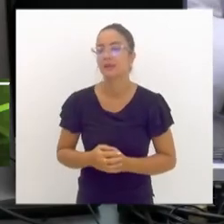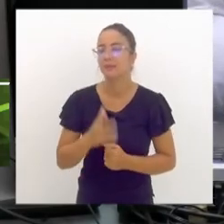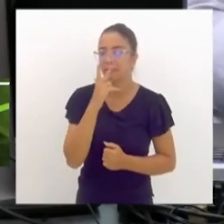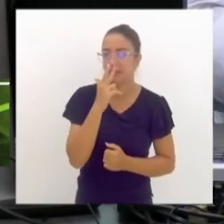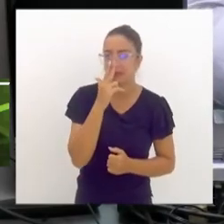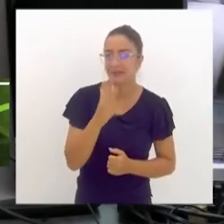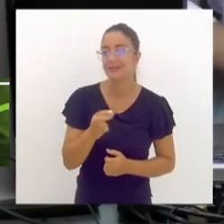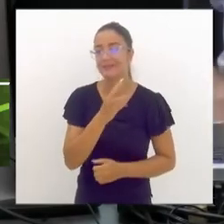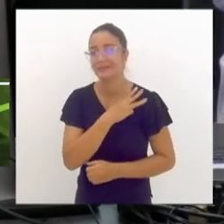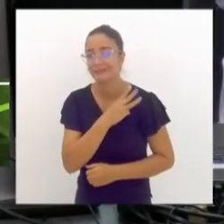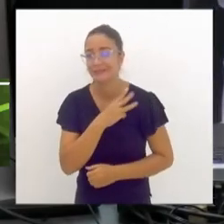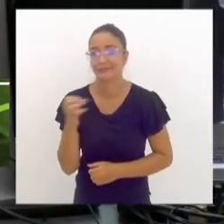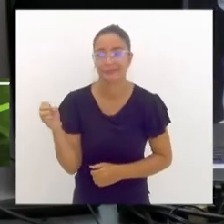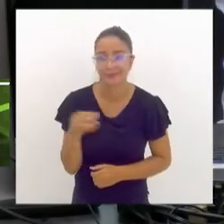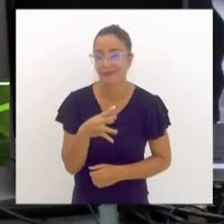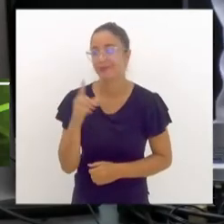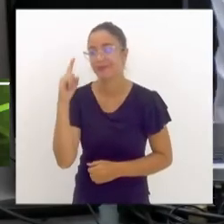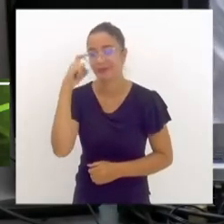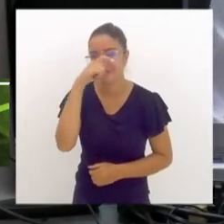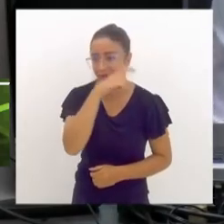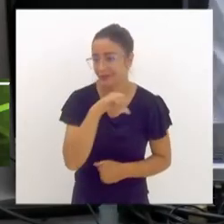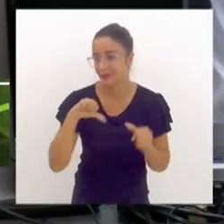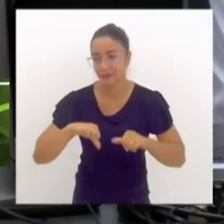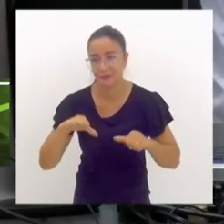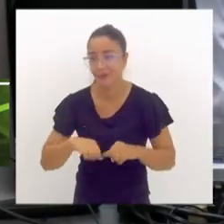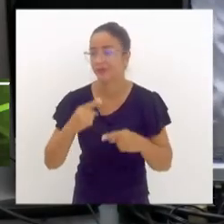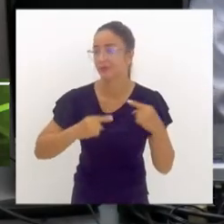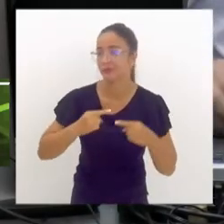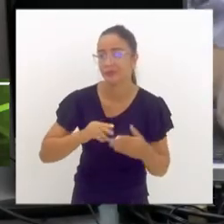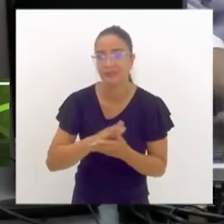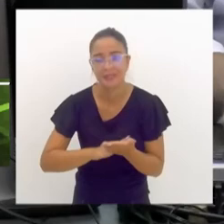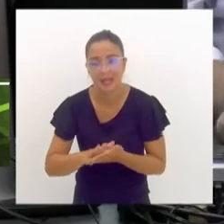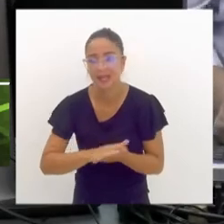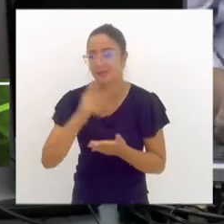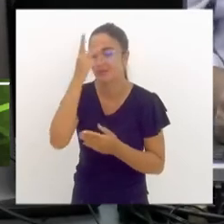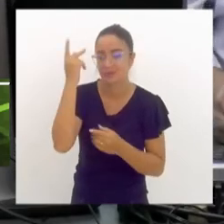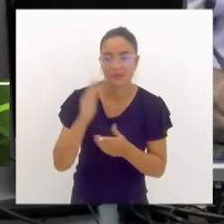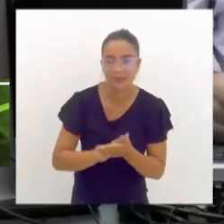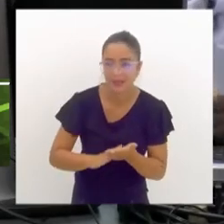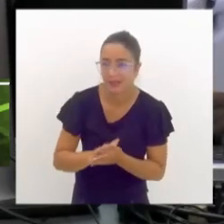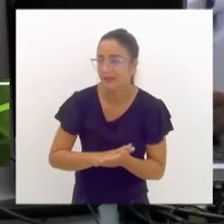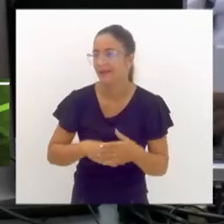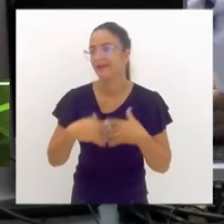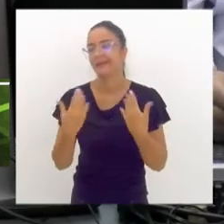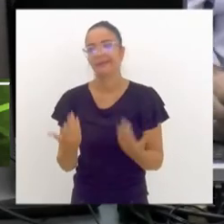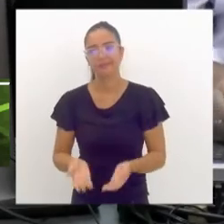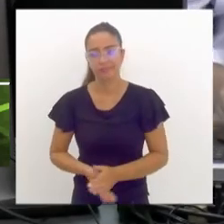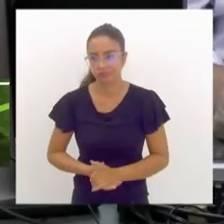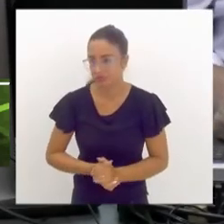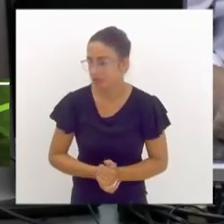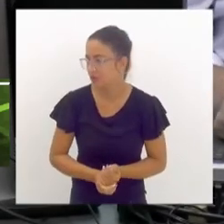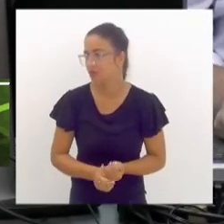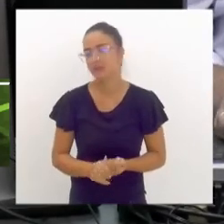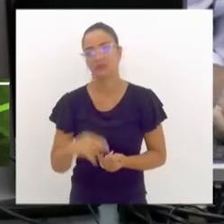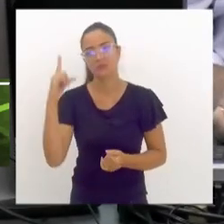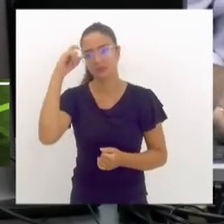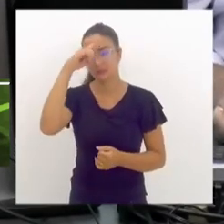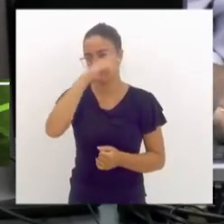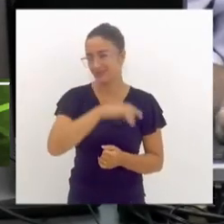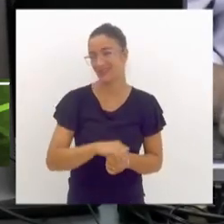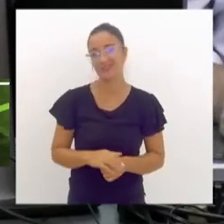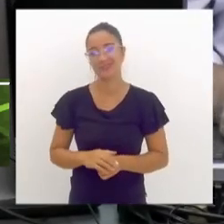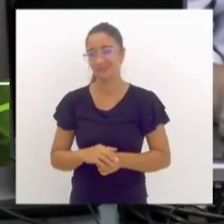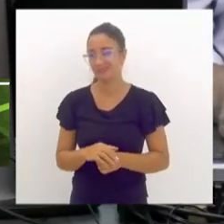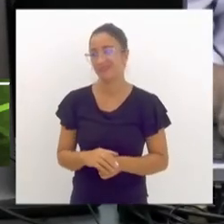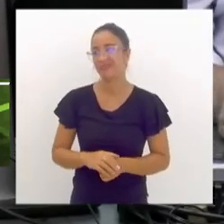malfadada reforma do ensino médio, né? Foi discutida com ninguém, foi debatida com ninguém, assim, houve até um esforço, enfim, eu diria, com todo respeito, incipiente do